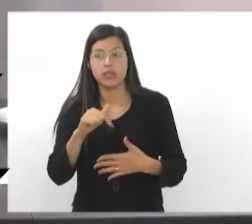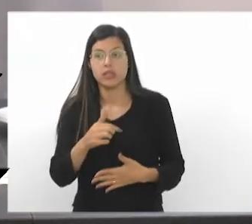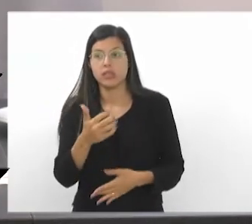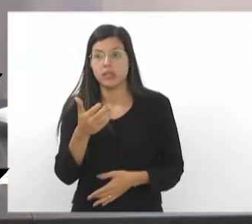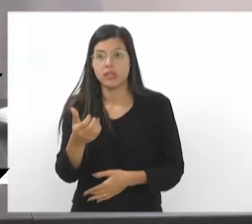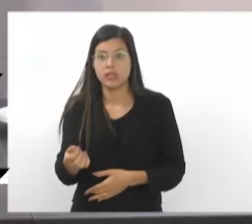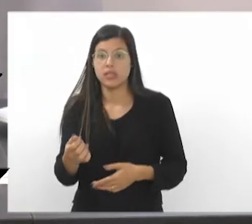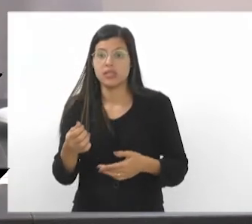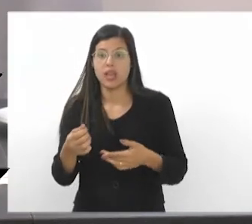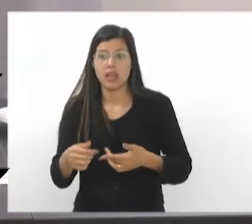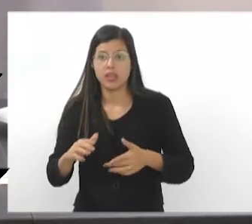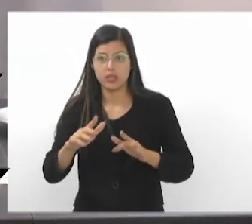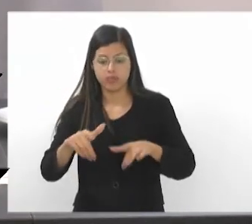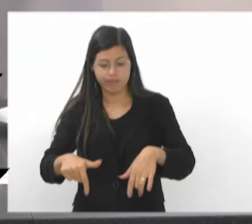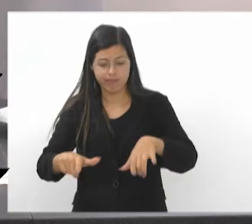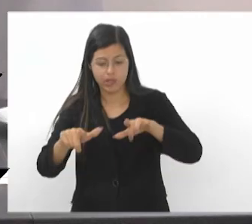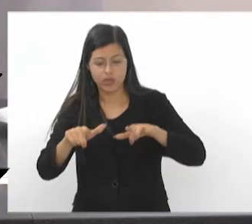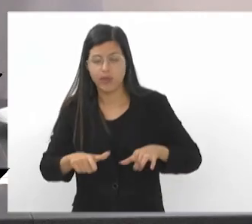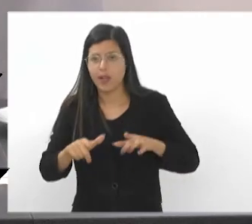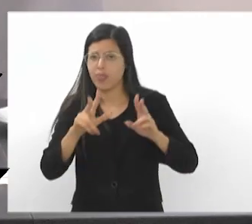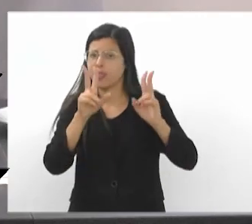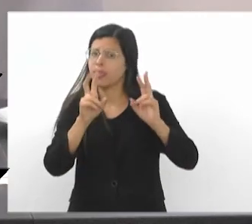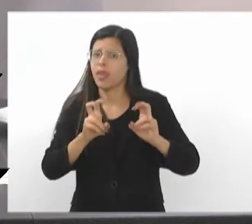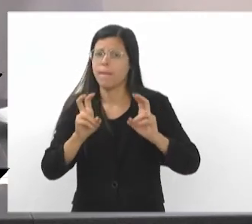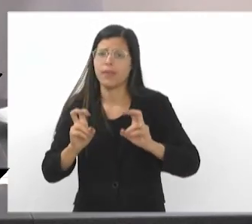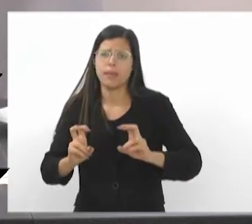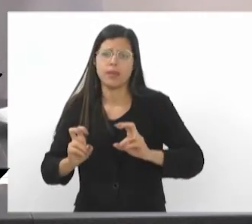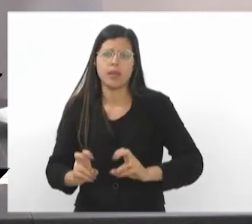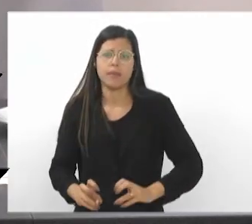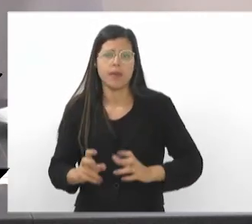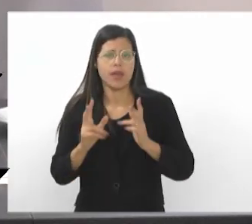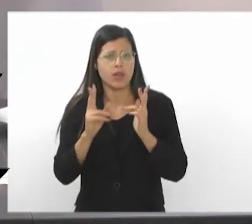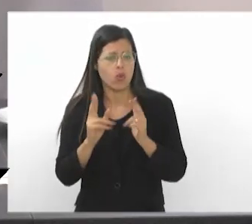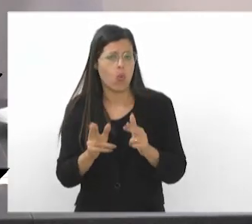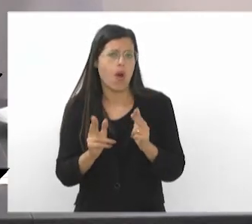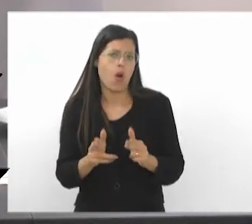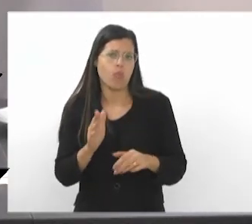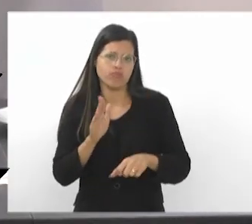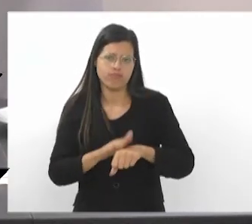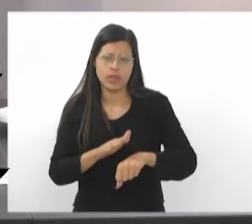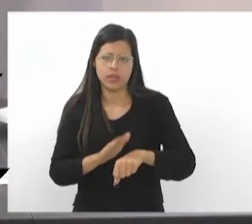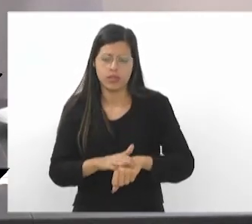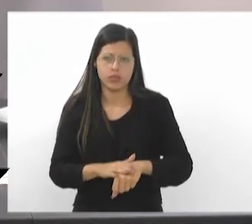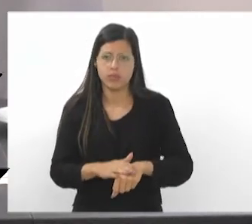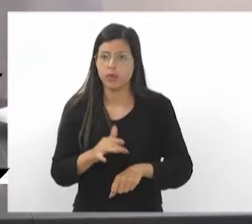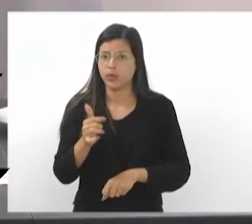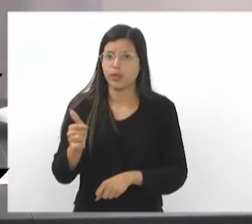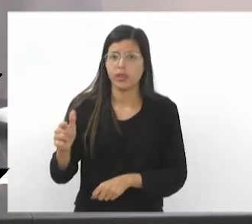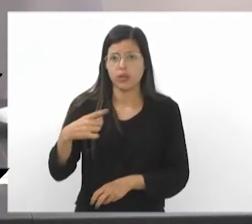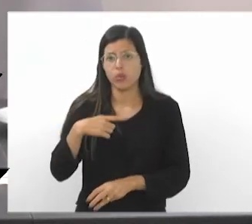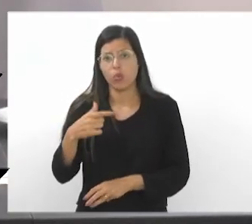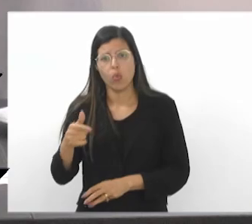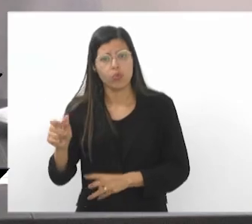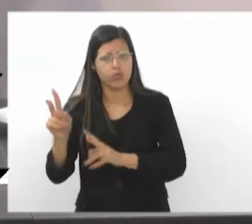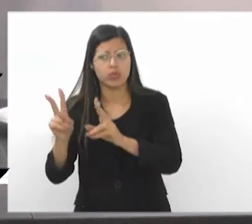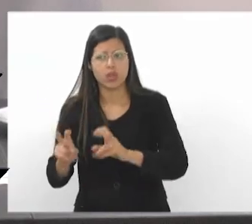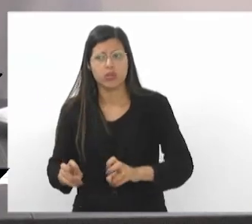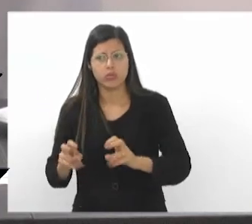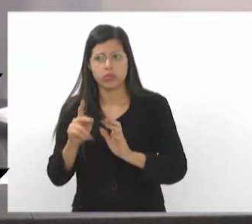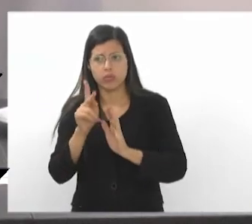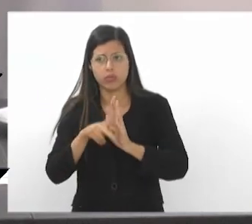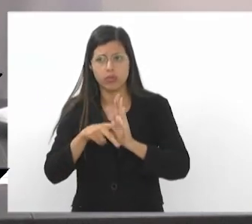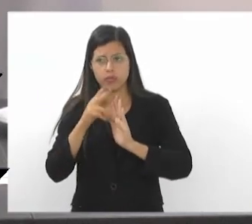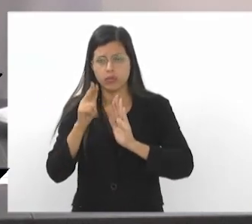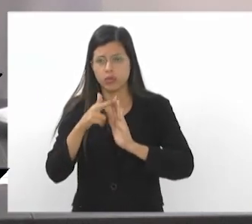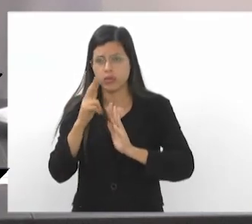tema, em detrimento de outras pautas também significativas que têm projetos de resolução tramitando que não foram aprovados